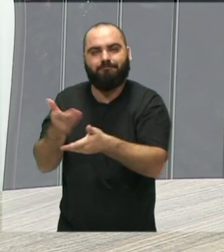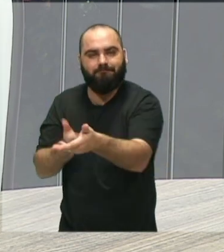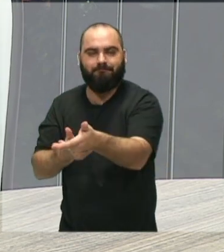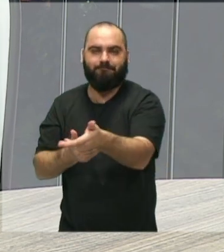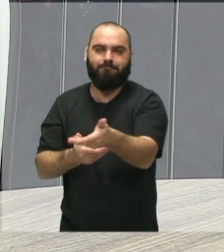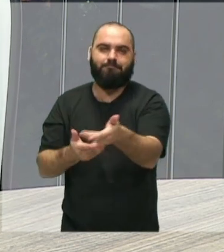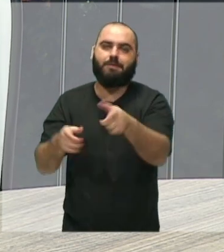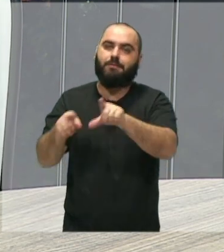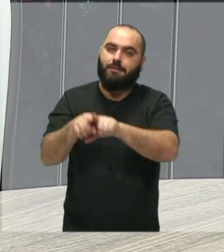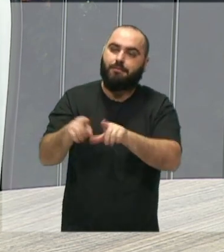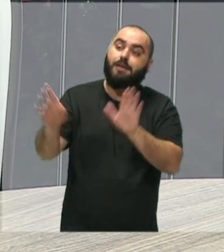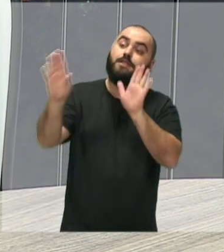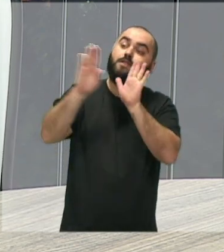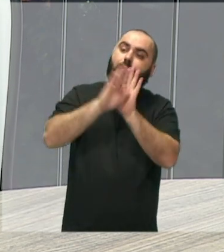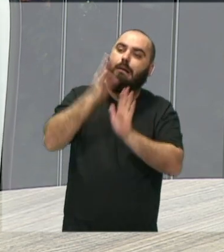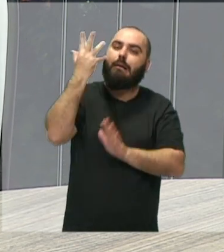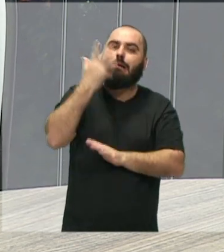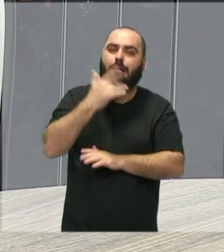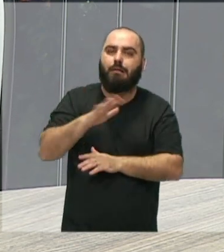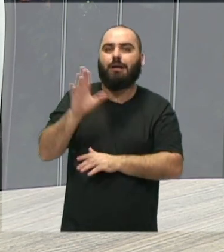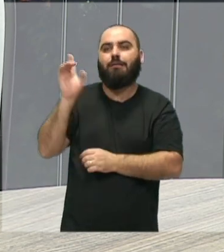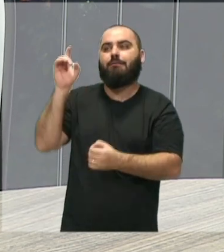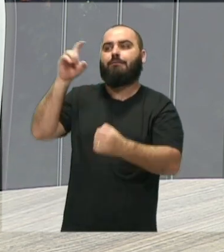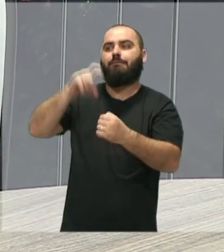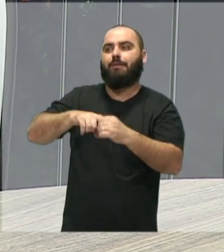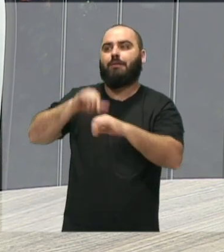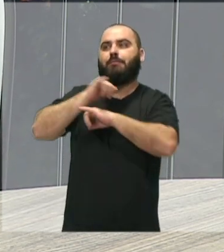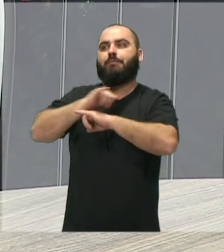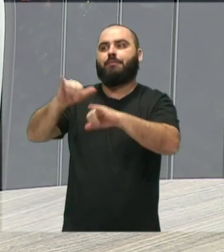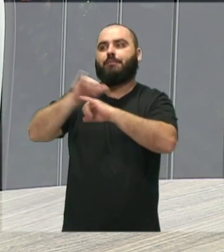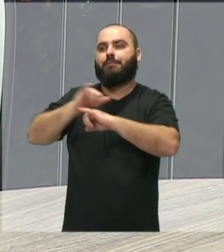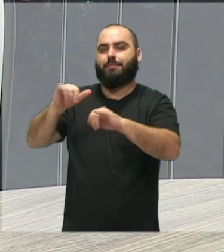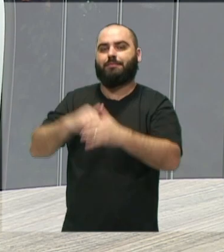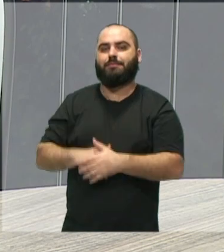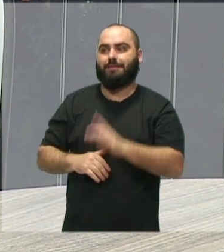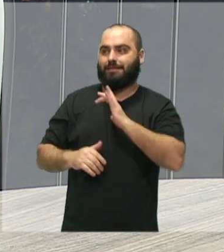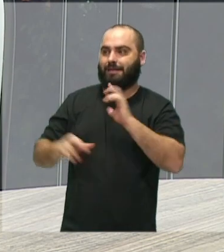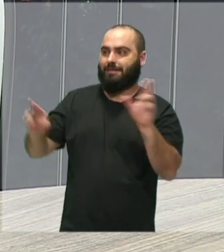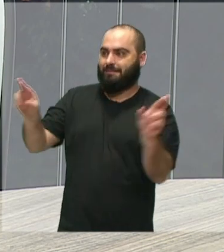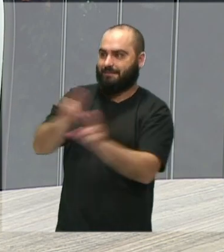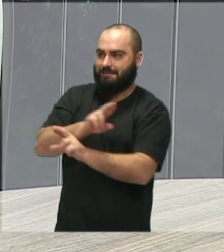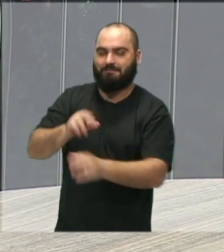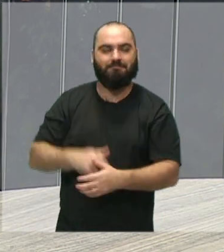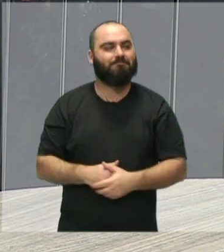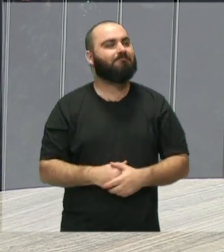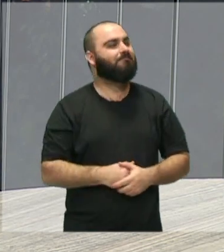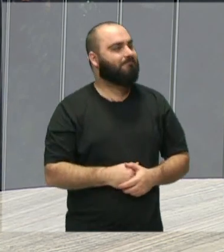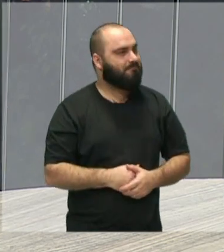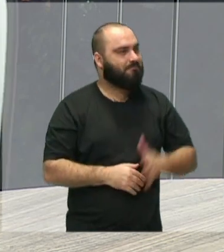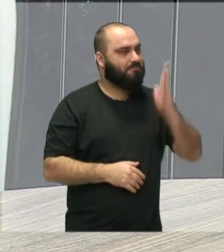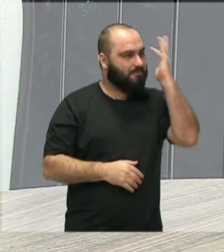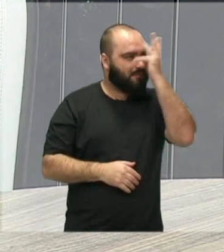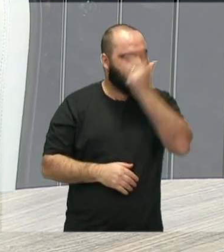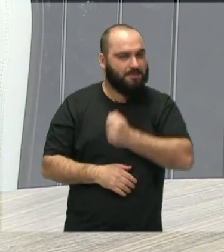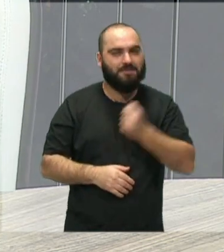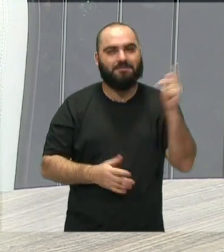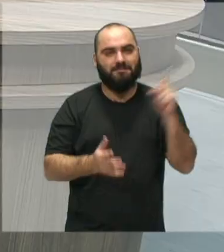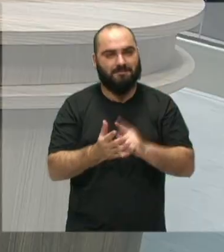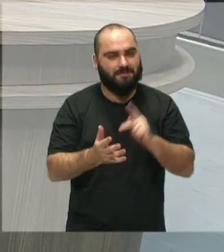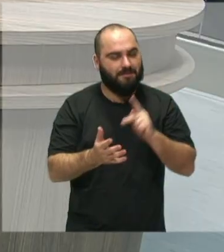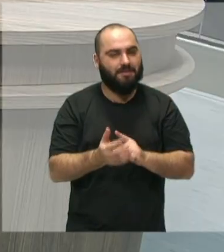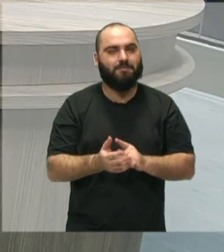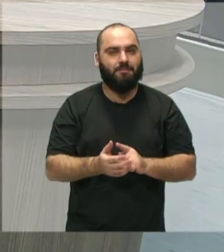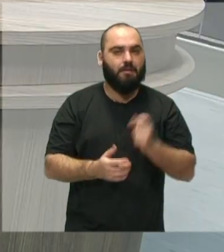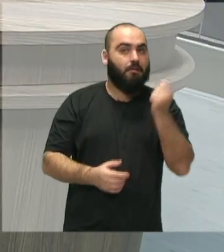tratar com as crianças essa retomada, né, tanto na escola, ter essa relação, sabe? E era tão bonito assim, né? A gente